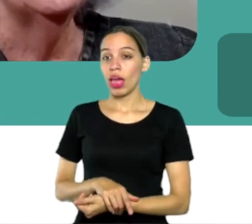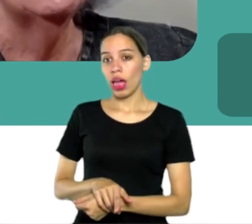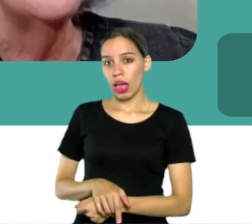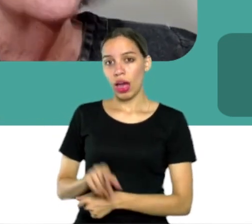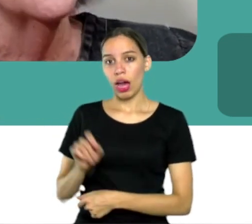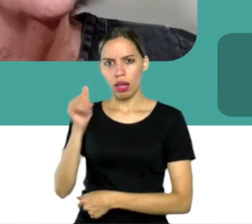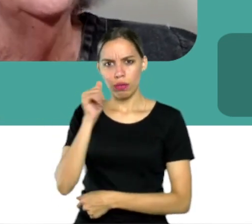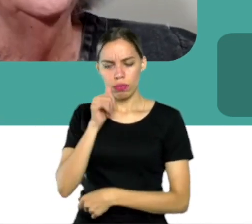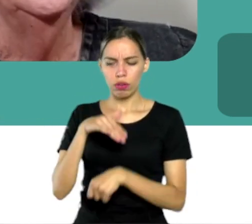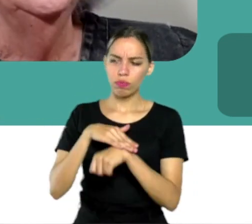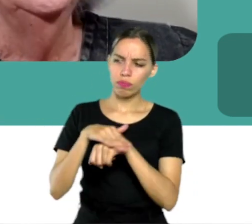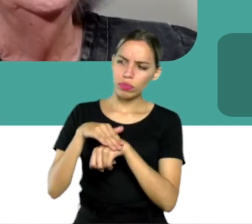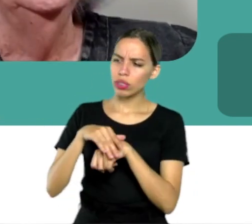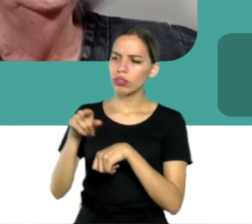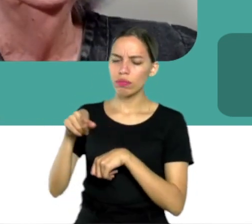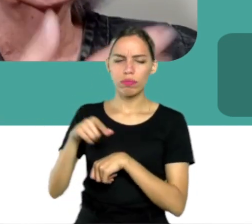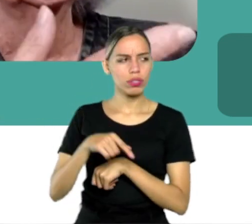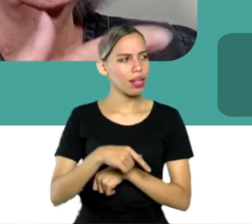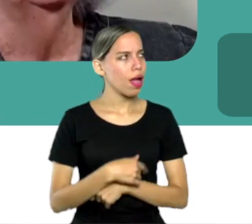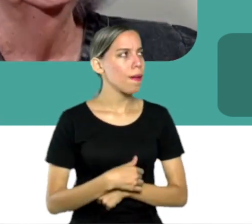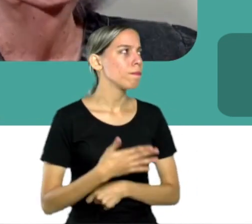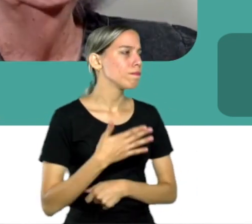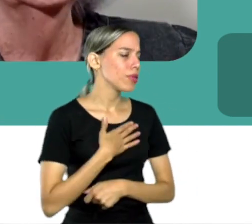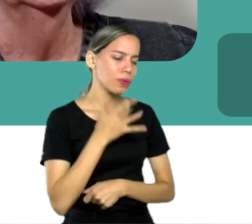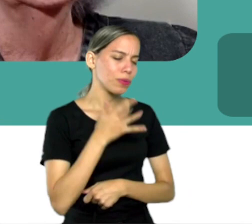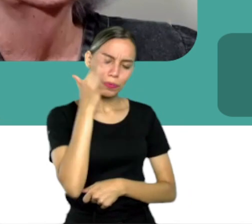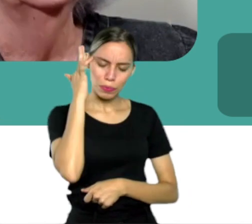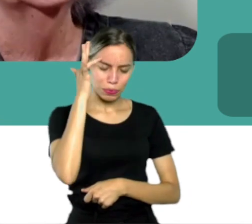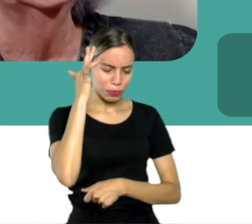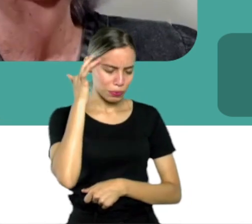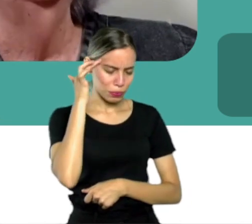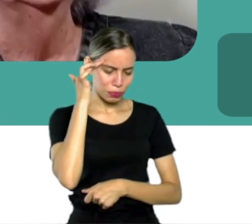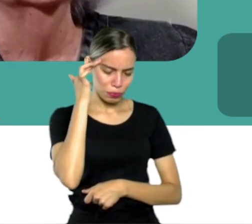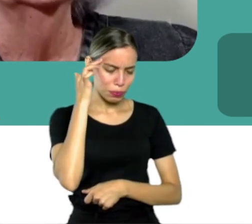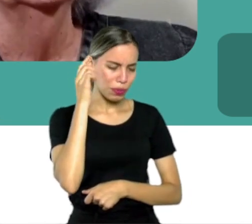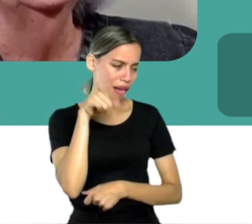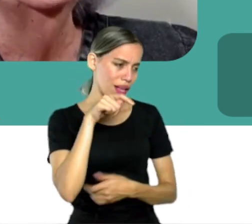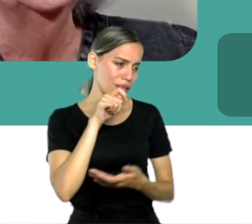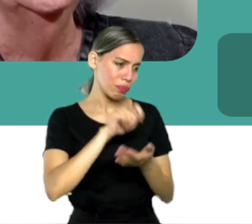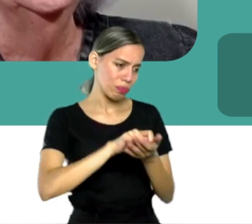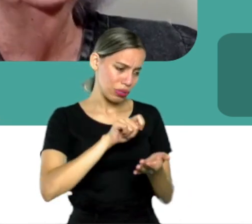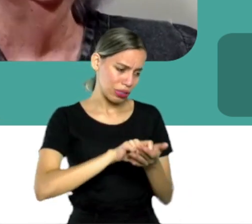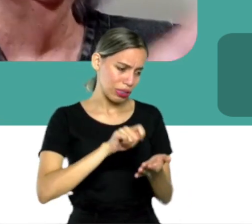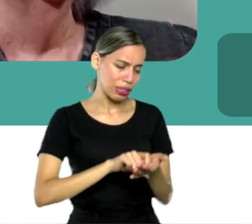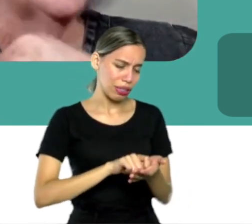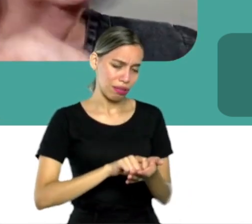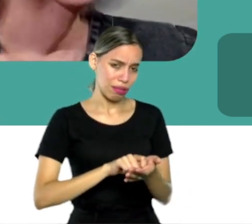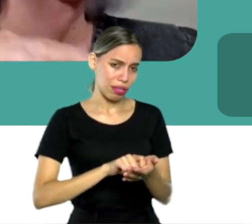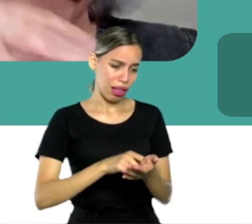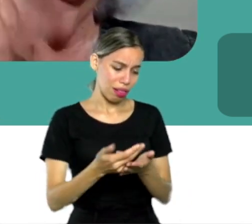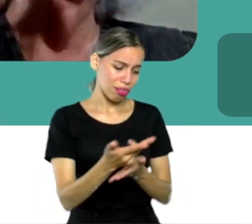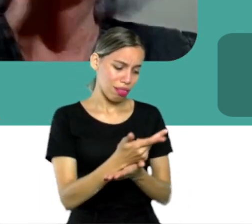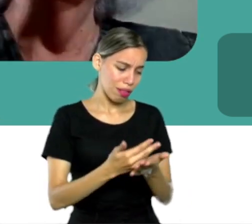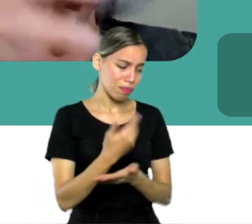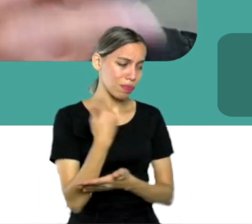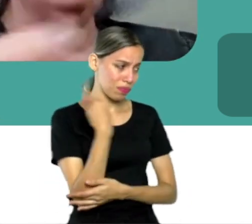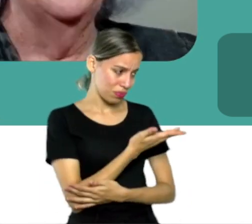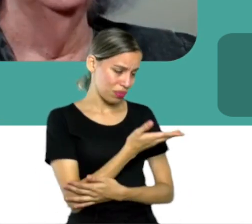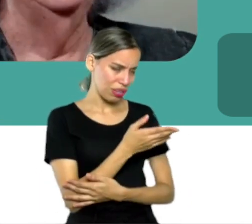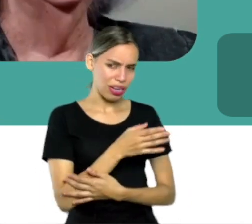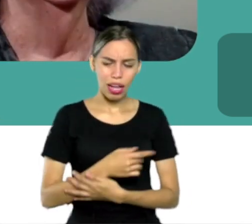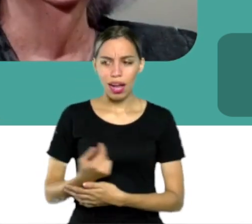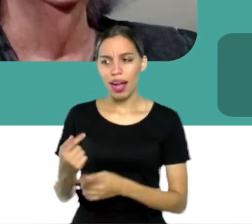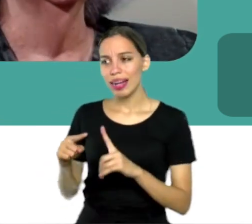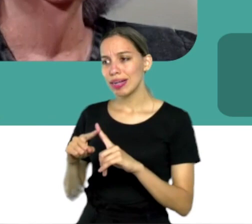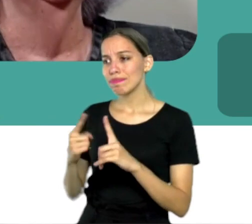falei, eu não escrevo para criança? Ela, você que pensa. Eu falei, então tá, vou te mandar. O